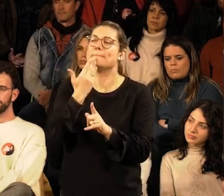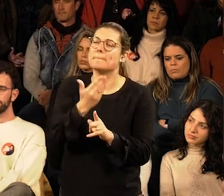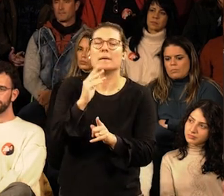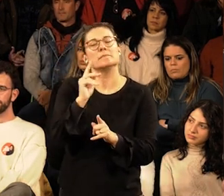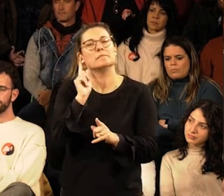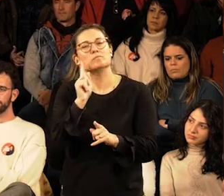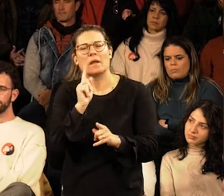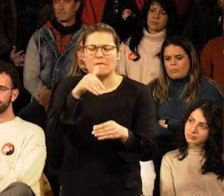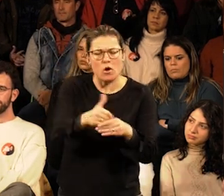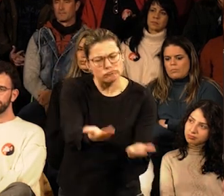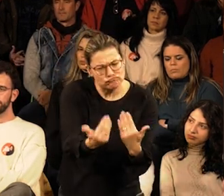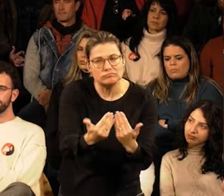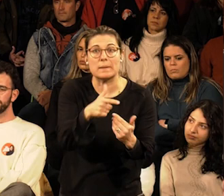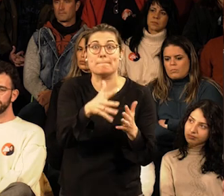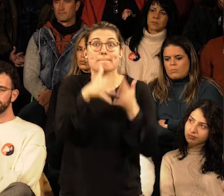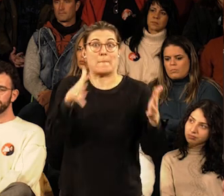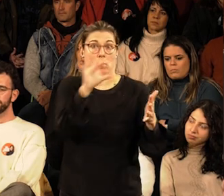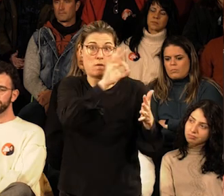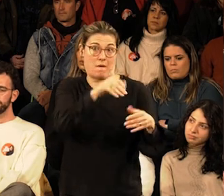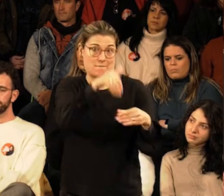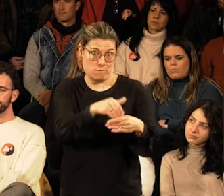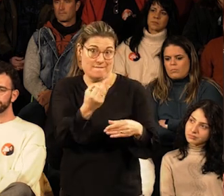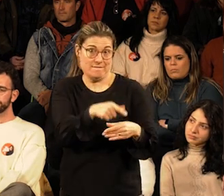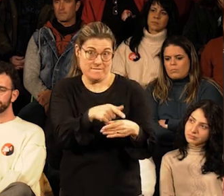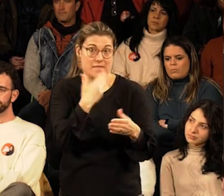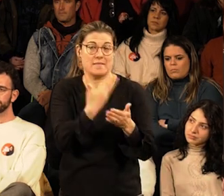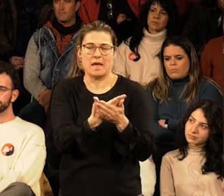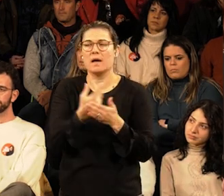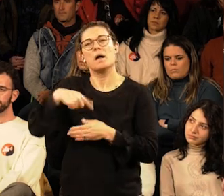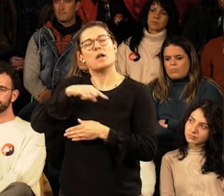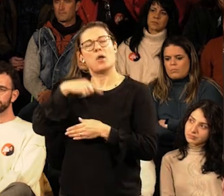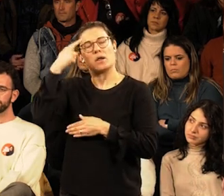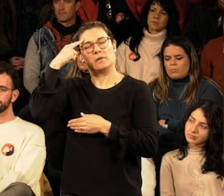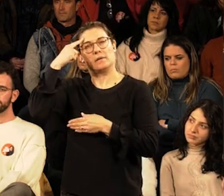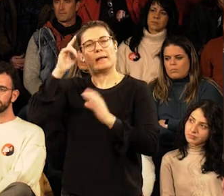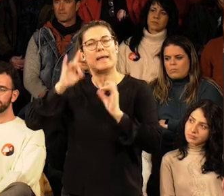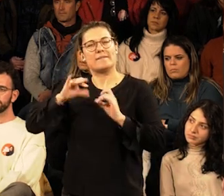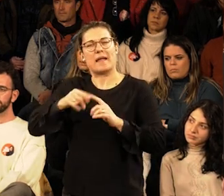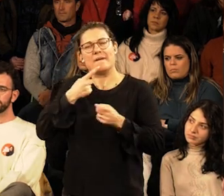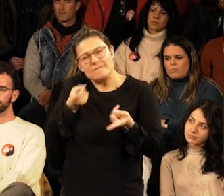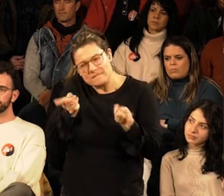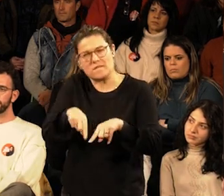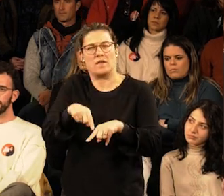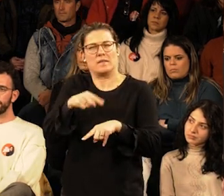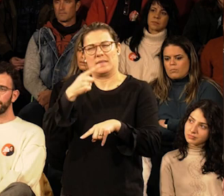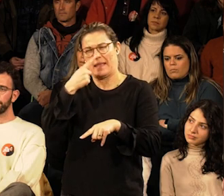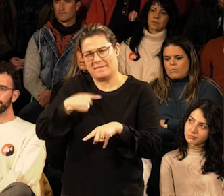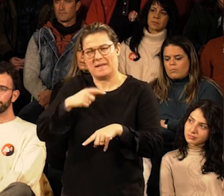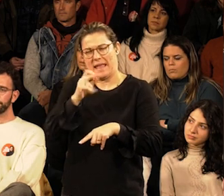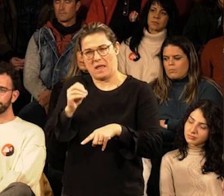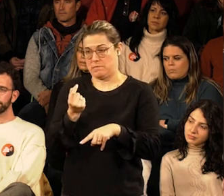das maiorias absolutas que ele criou para evitarmos cair nos mesmos logros do